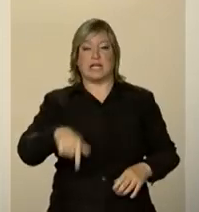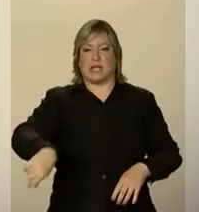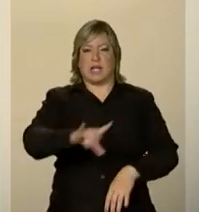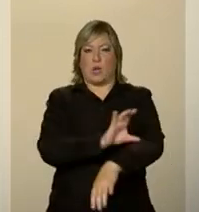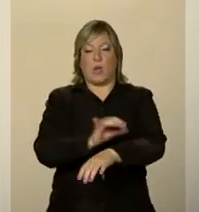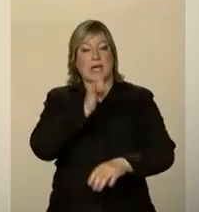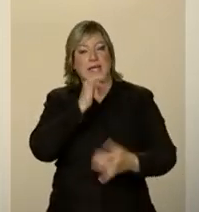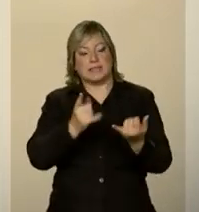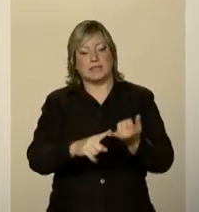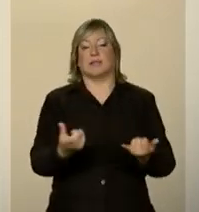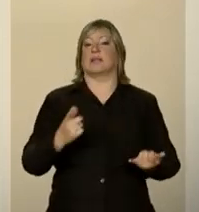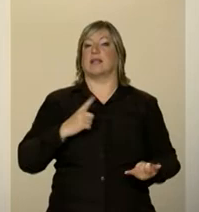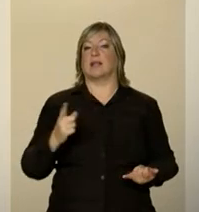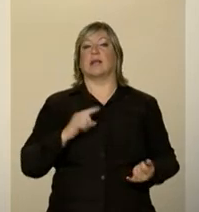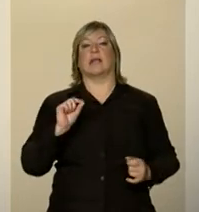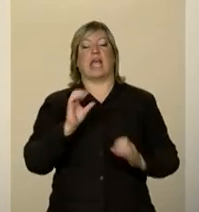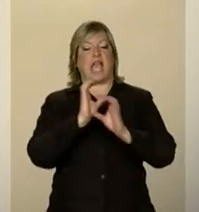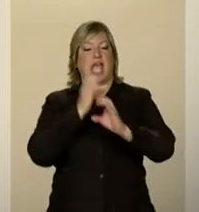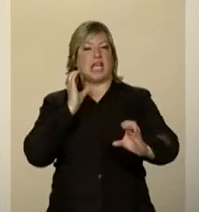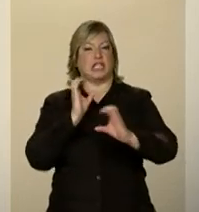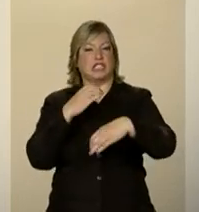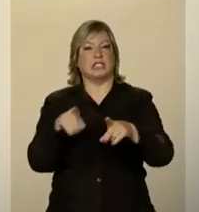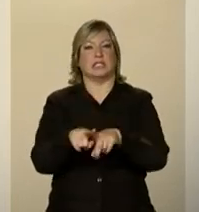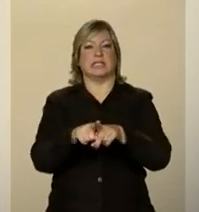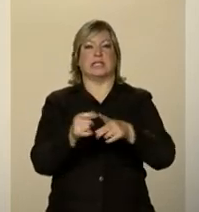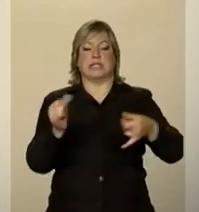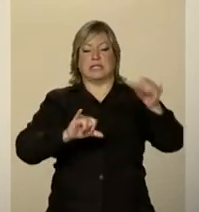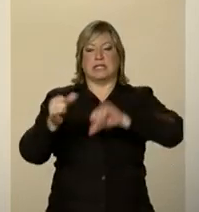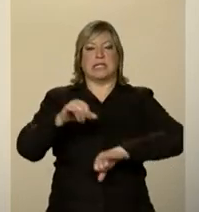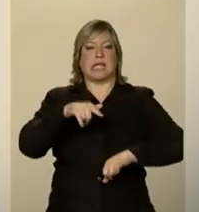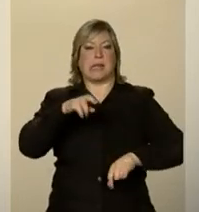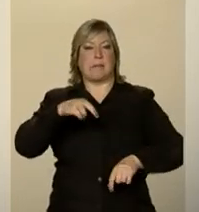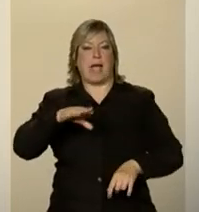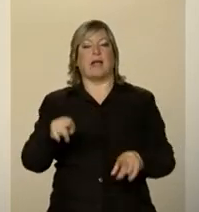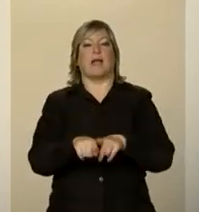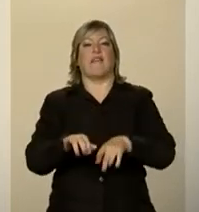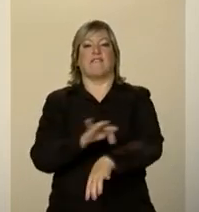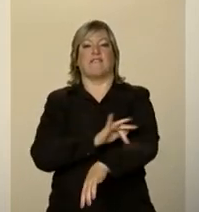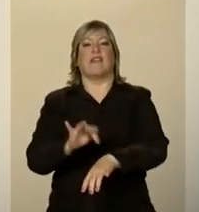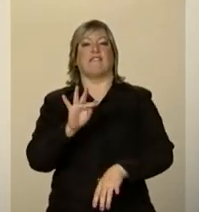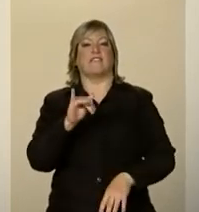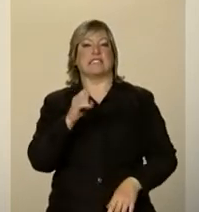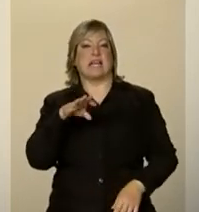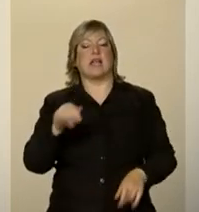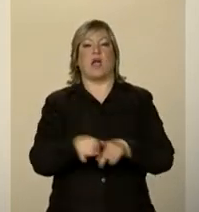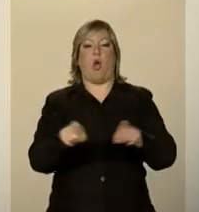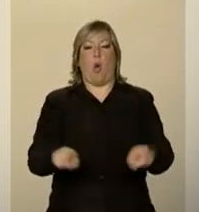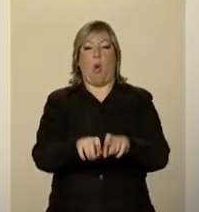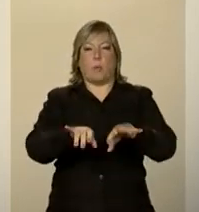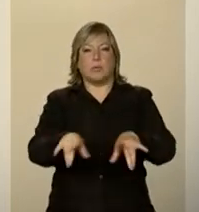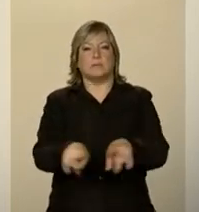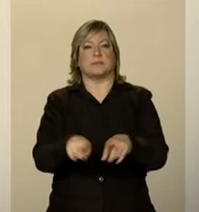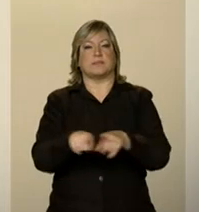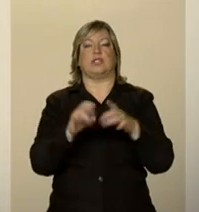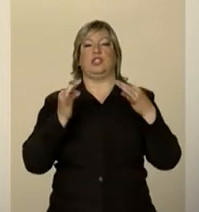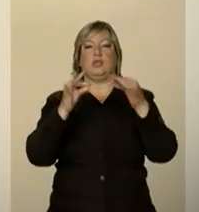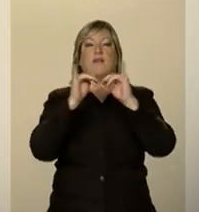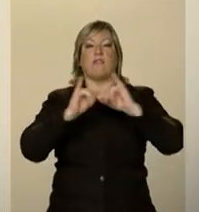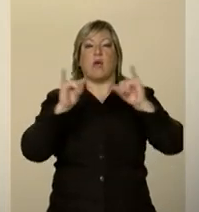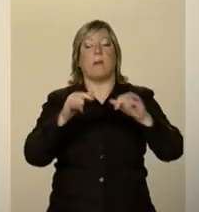são cursos por exemplo como o de engenharia o de química o de física computação tecnologia da